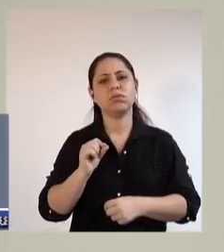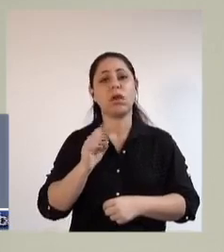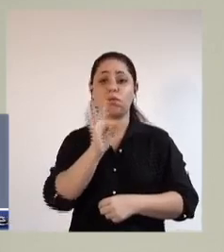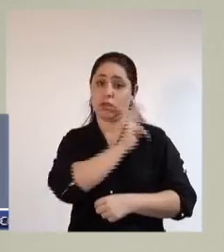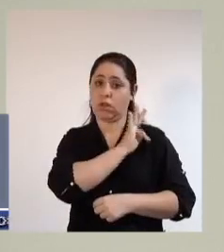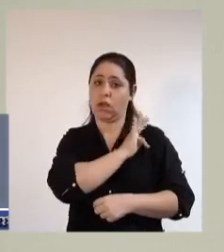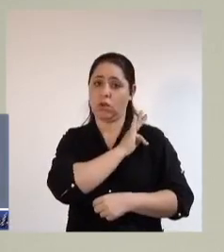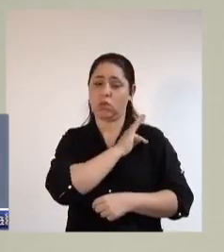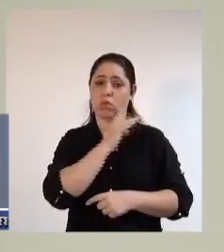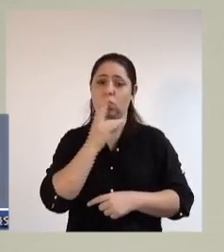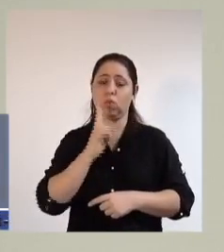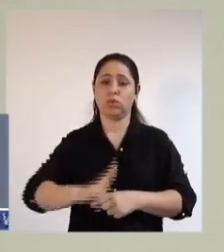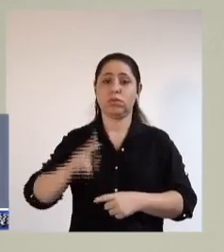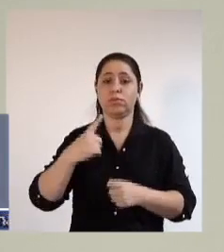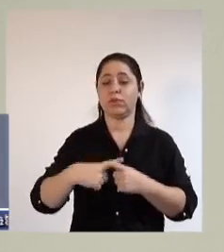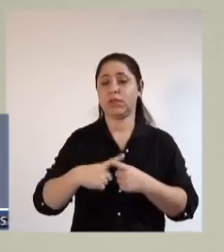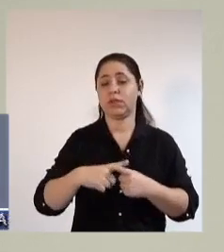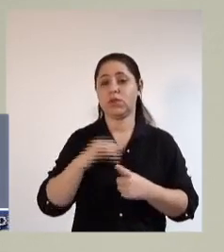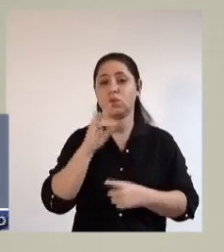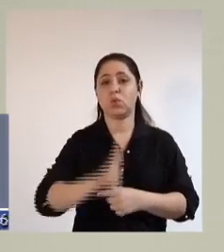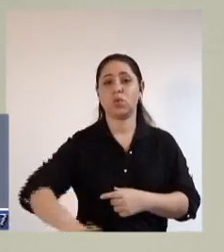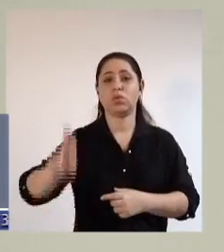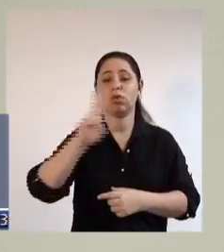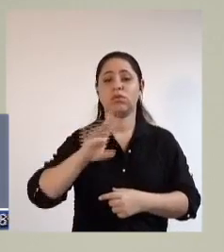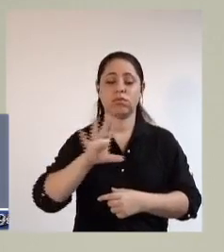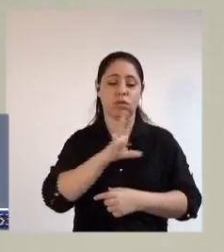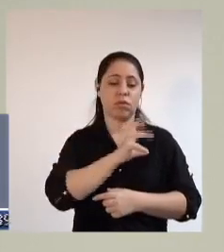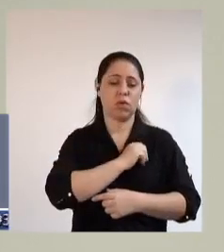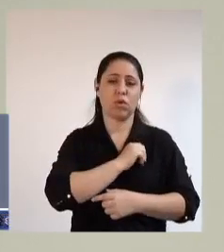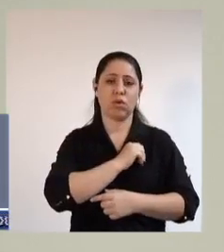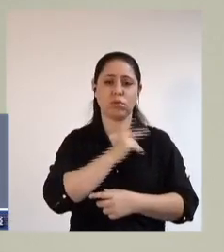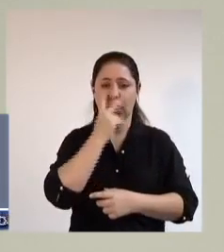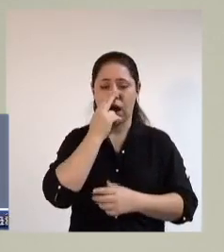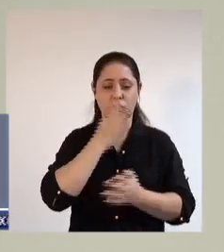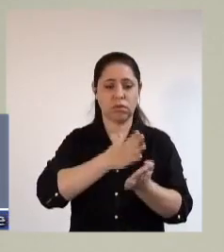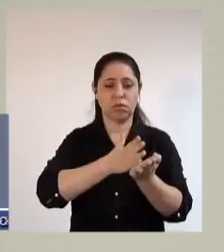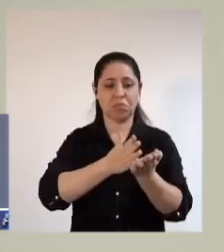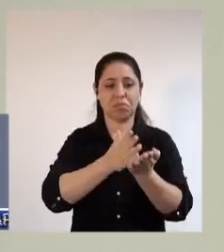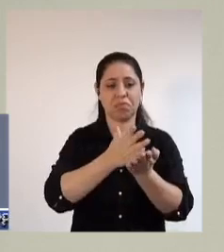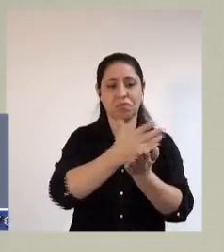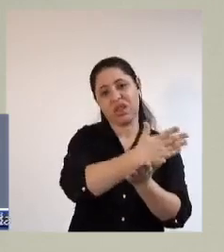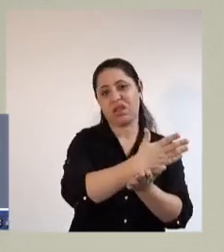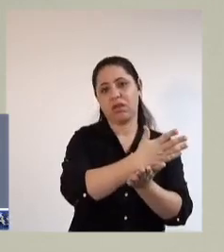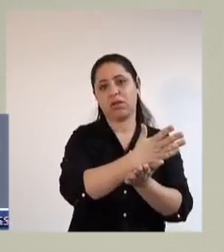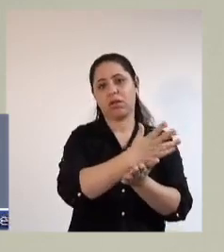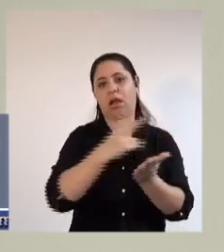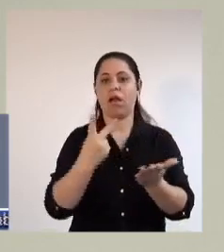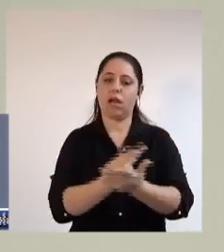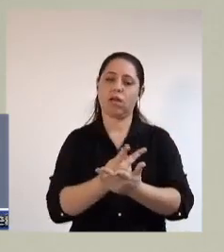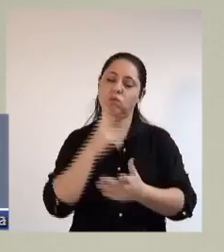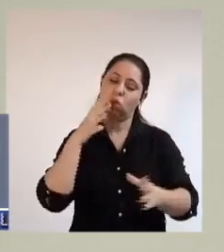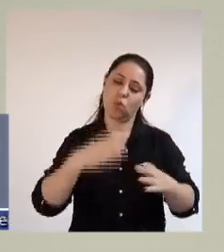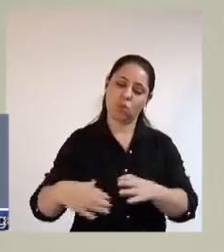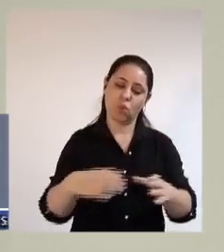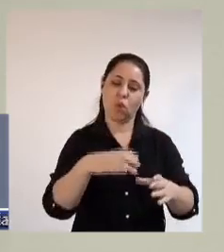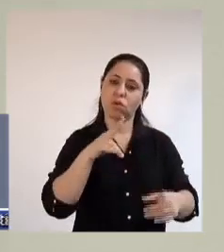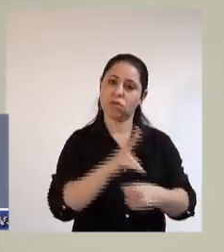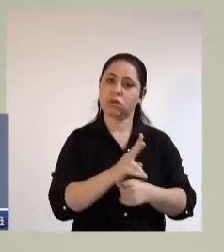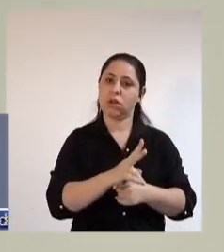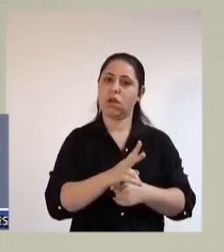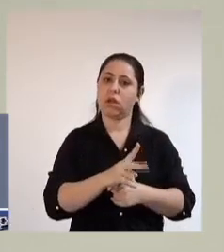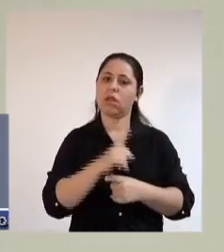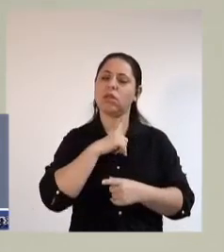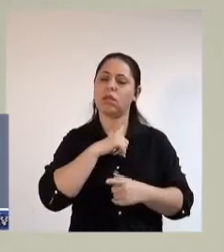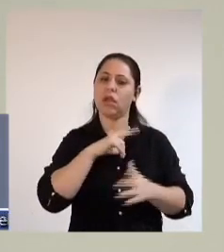né se fosse usar da paixão eu poderia estar indo para um lado que não é o lado exato da unidade de conservação ela tem uma função porque